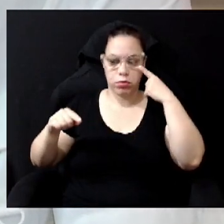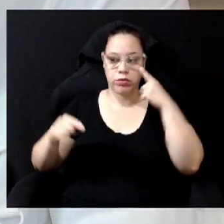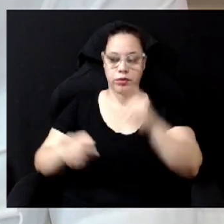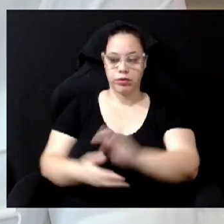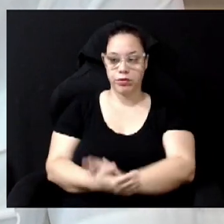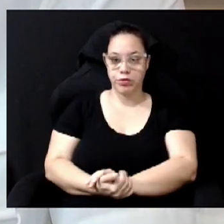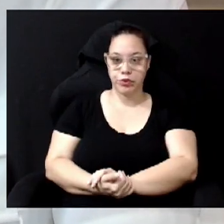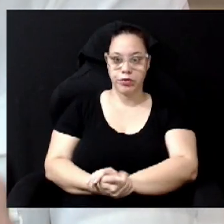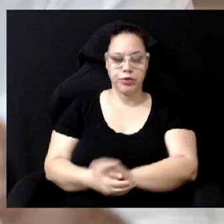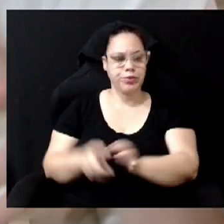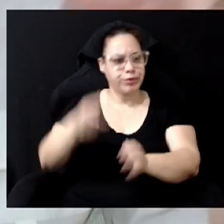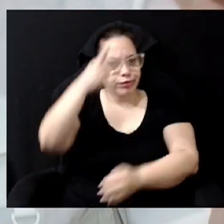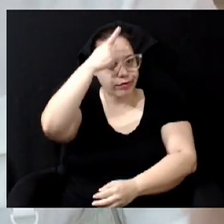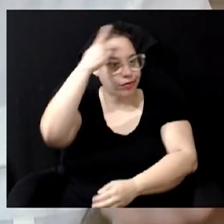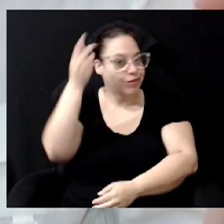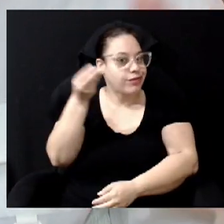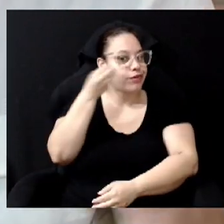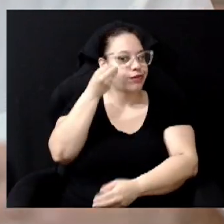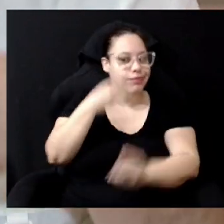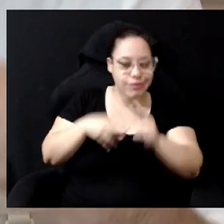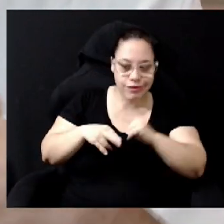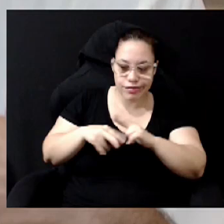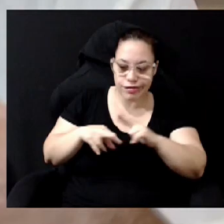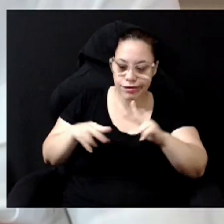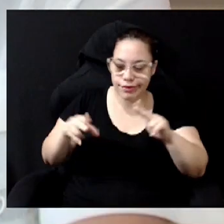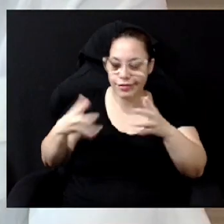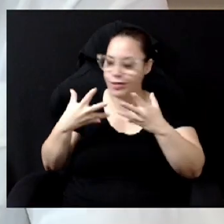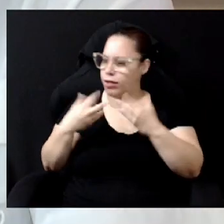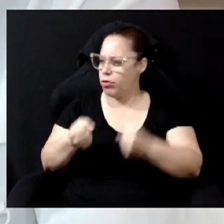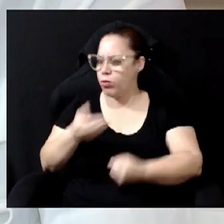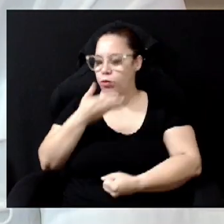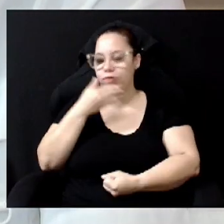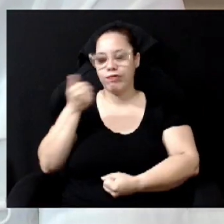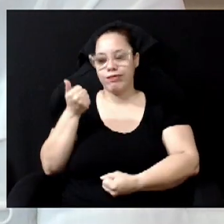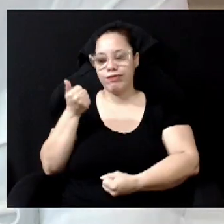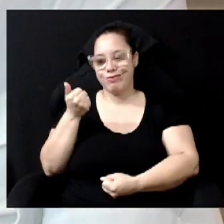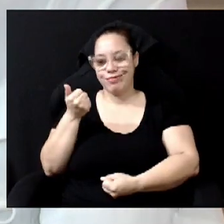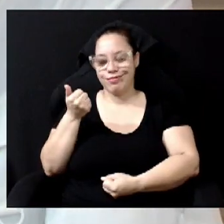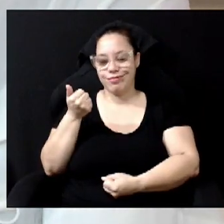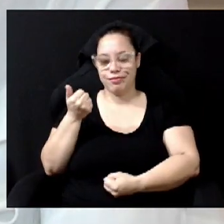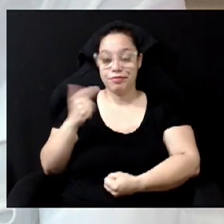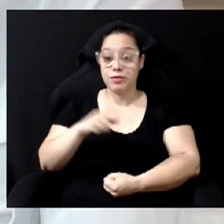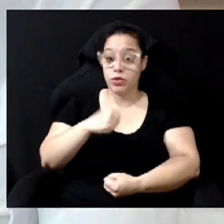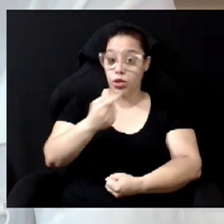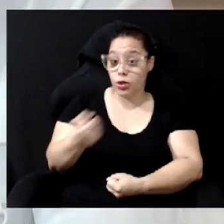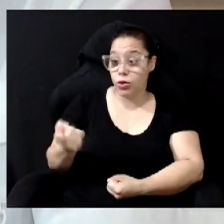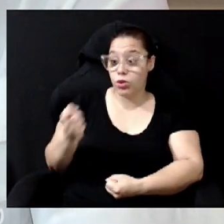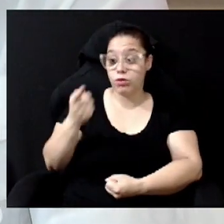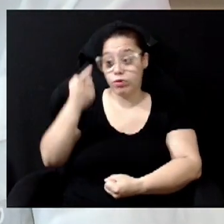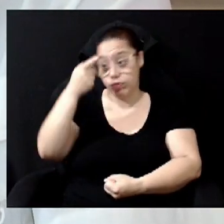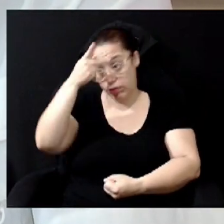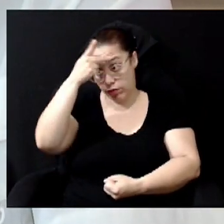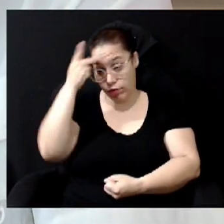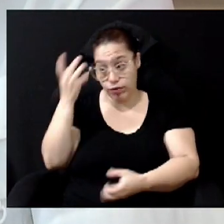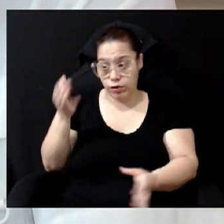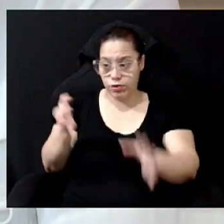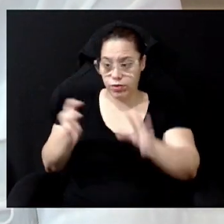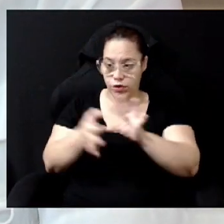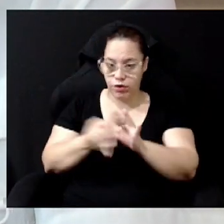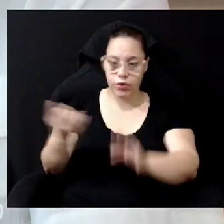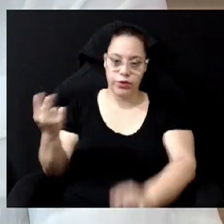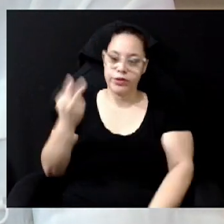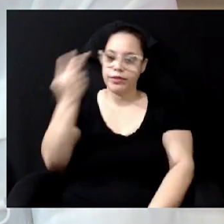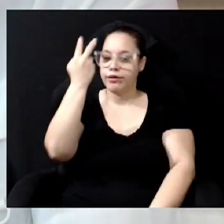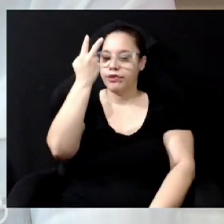com experiências diversas, a gente consegue absorver, sabe, essas experiências das outras pessoas e agregar esse valor. Então,